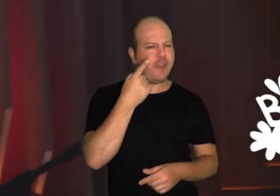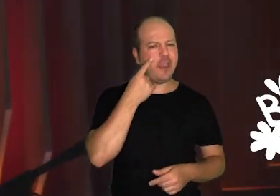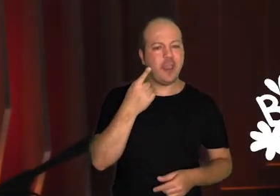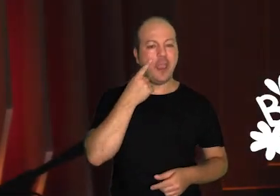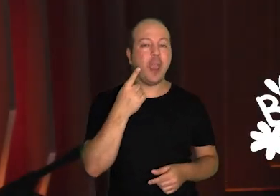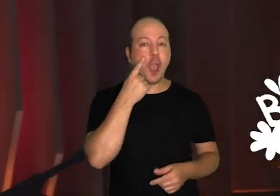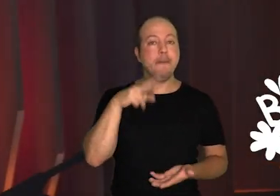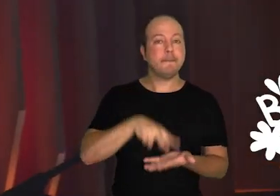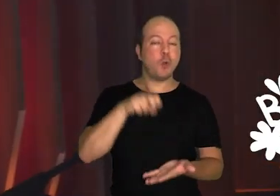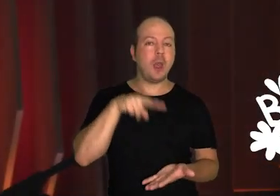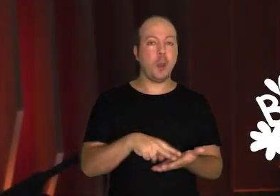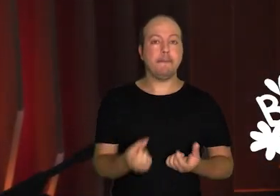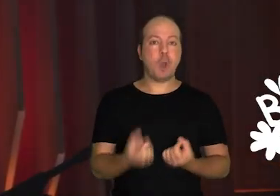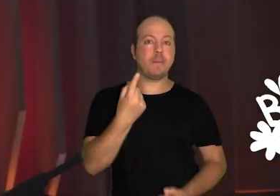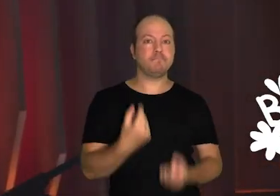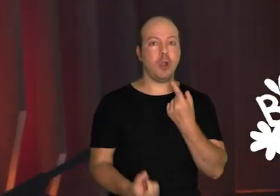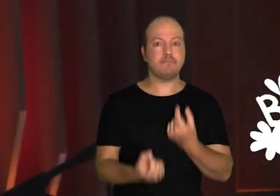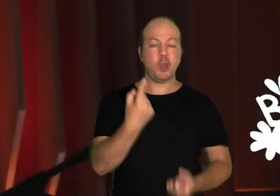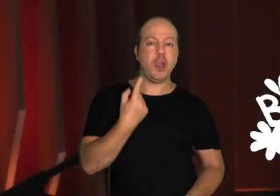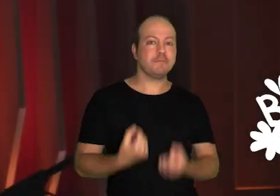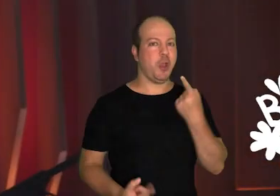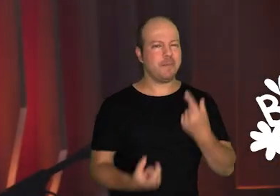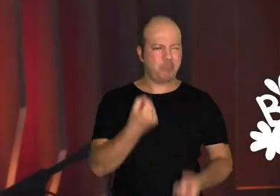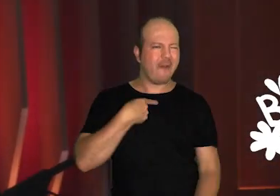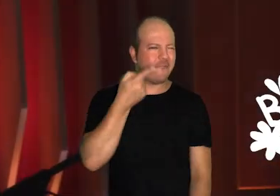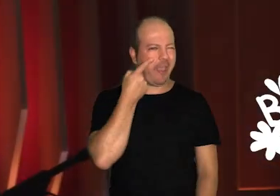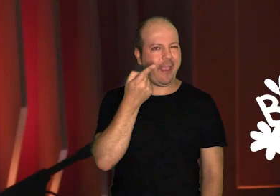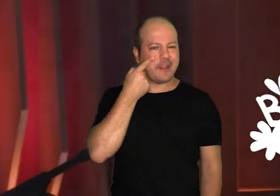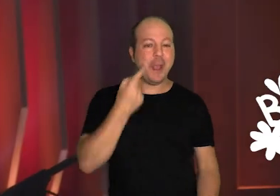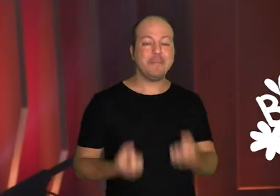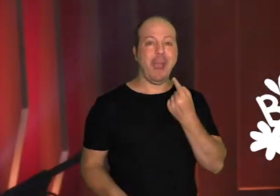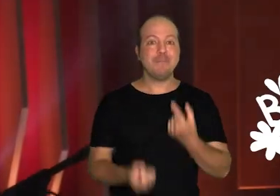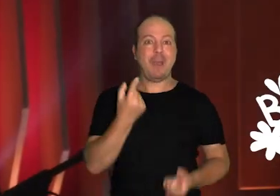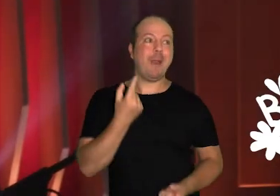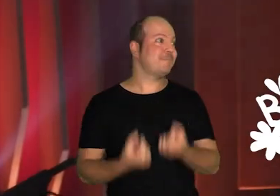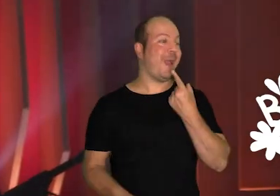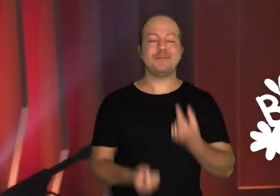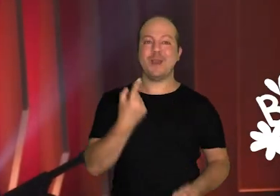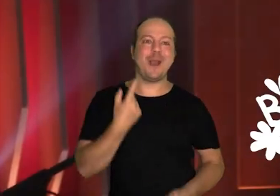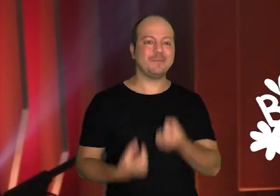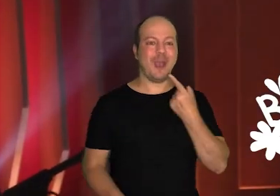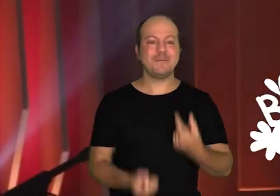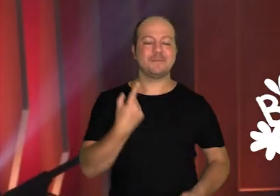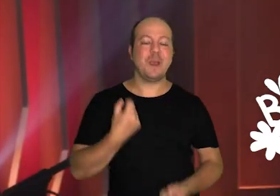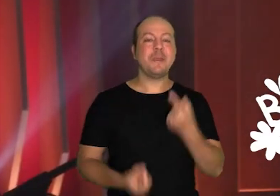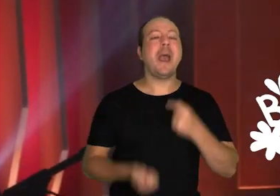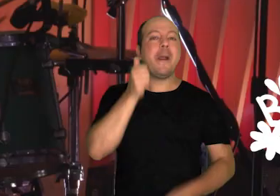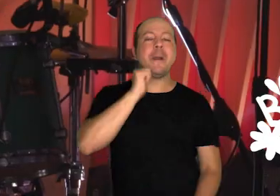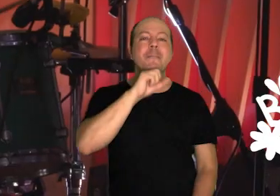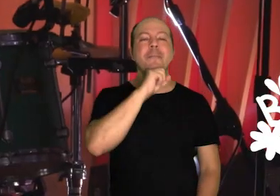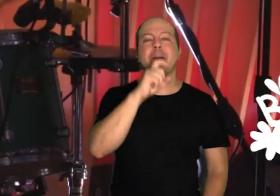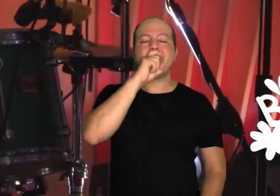mundo pulando que nem pipoquinha aí, ó. A gente tá vendo, hein? Ó que beleza. Todo mundo, papai,